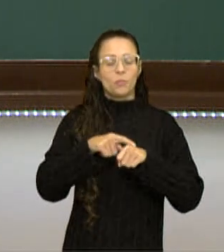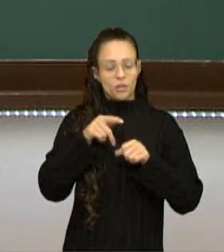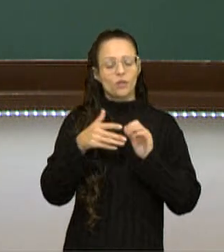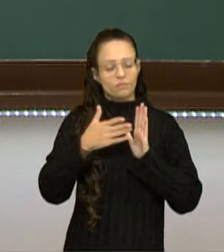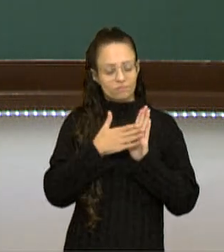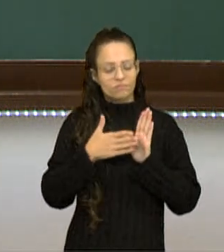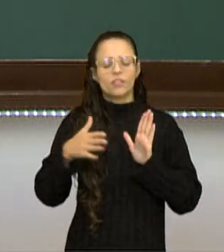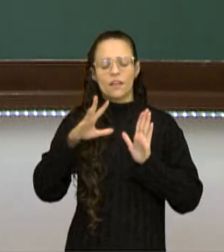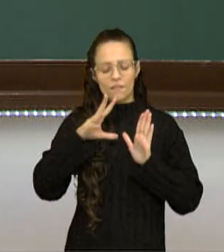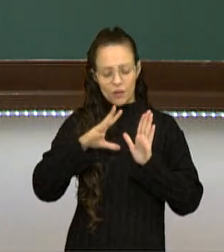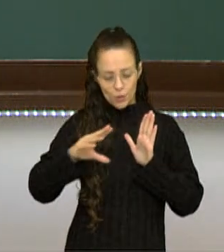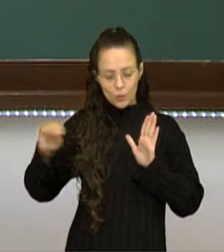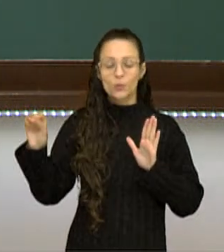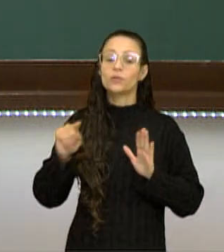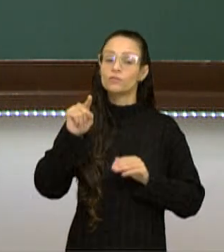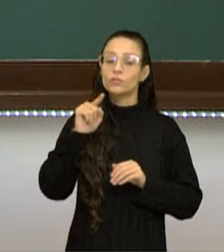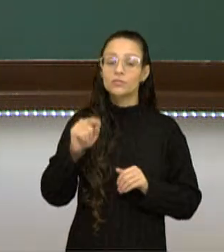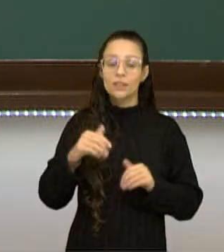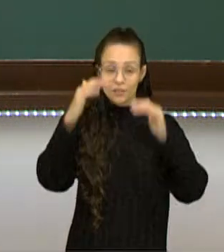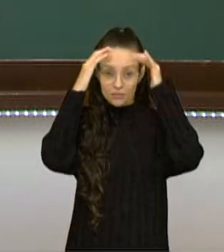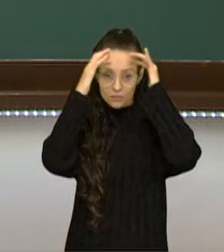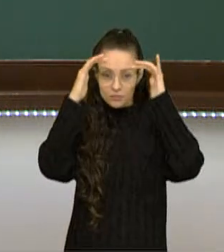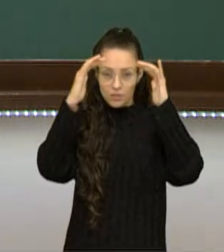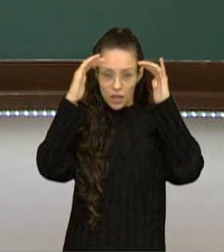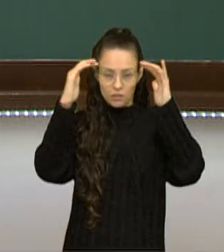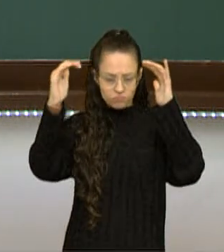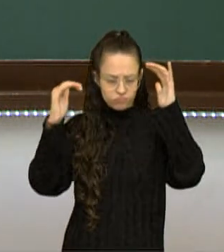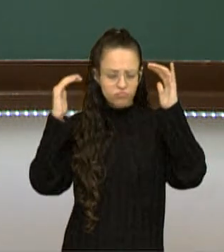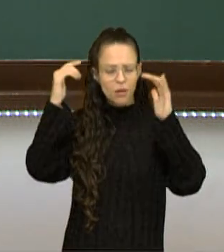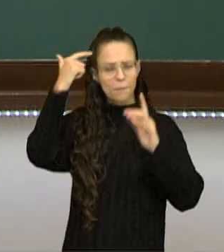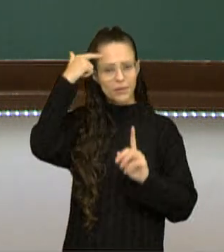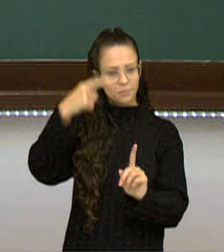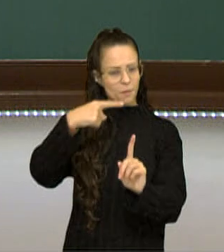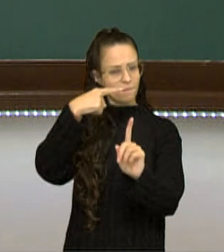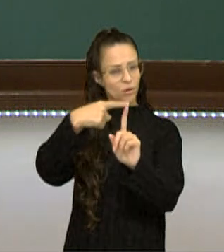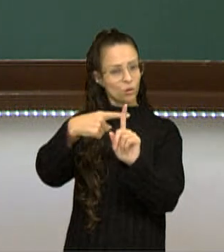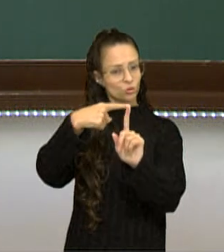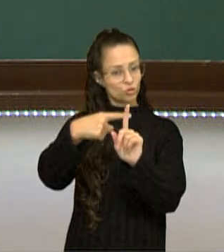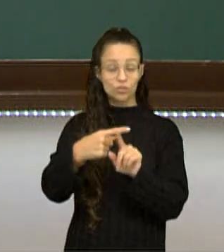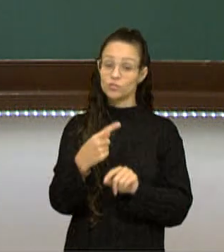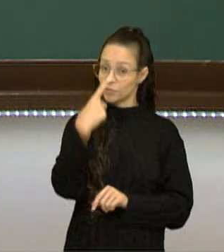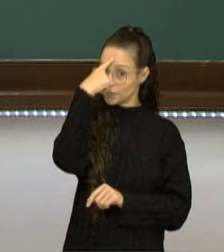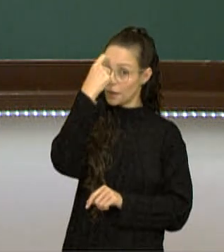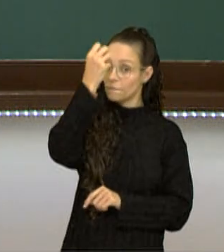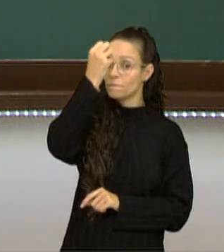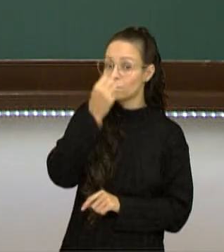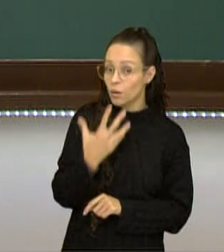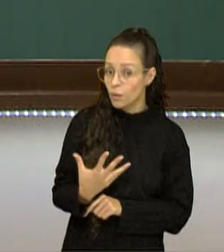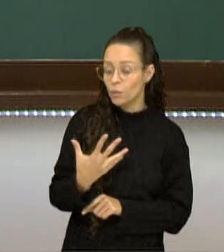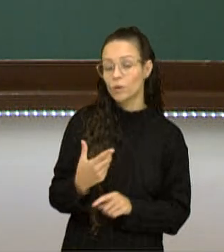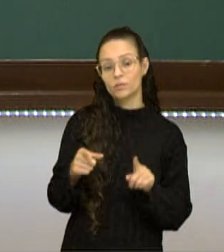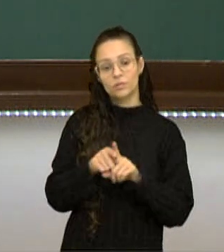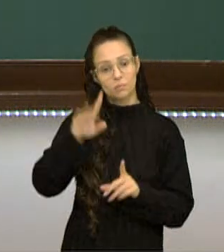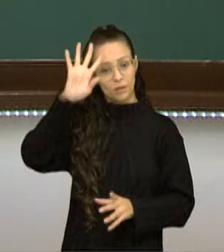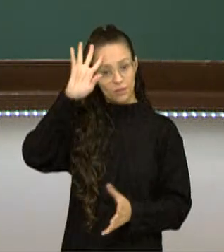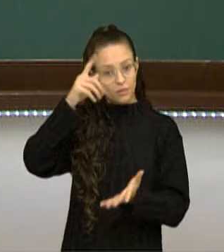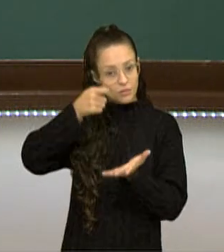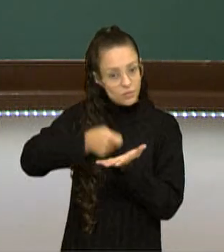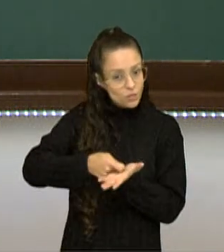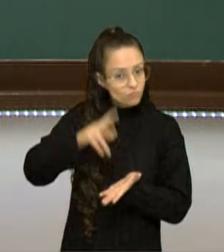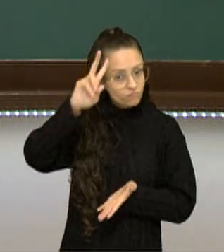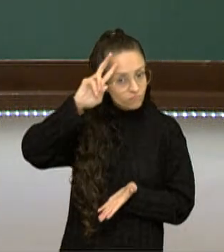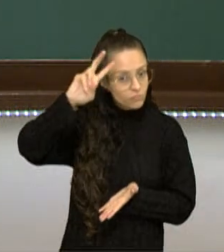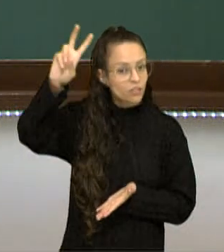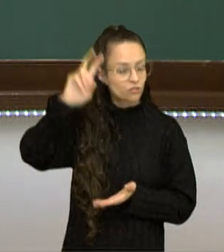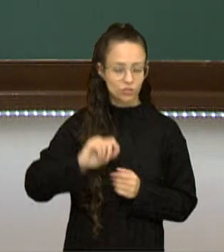E amadurecer o seu cérebro com pensamentos positivos, com ideias boas, com decisões sábias.